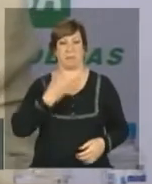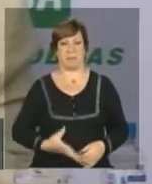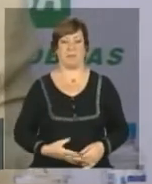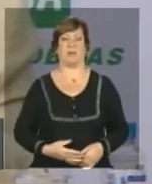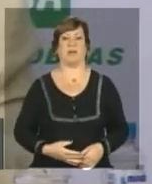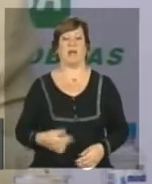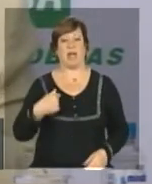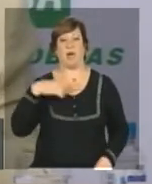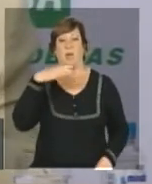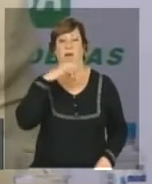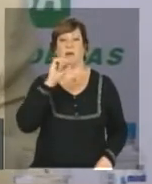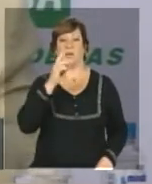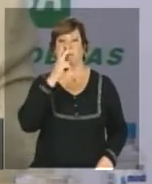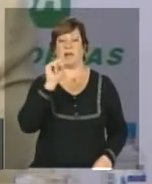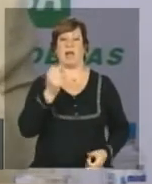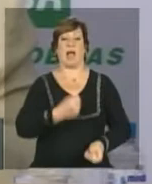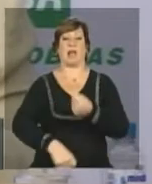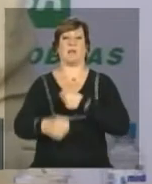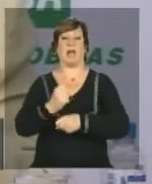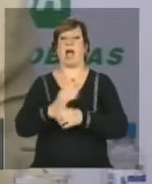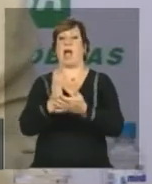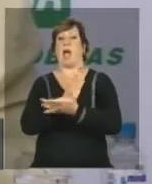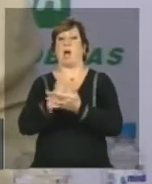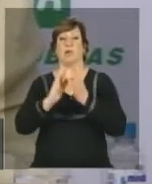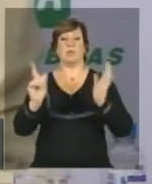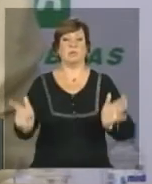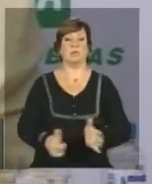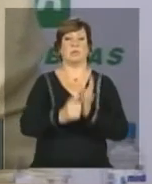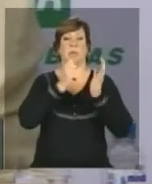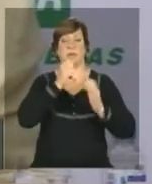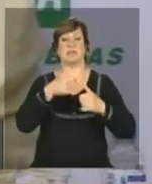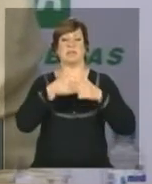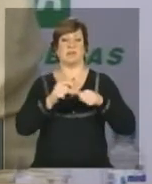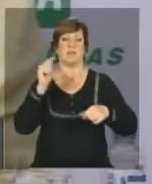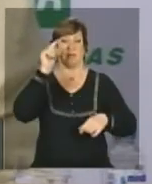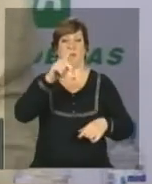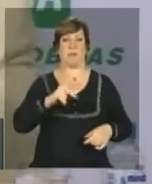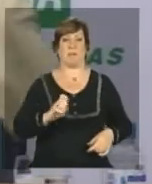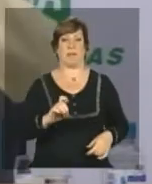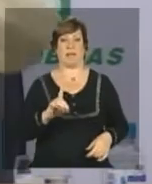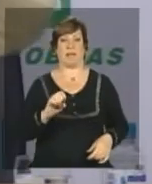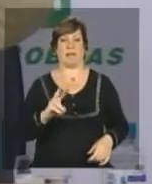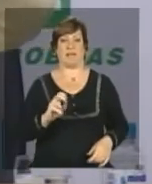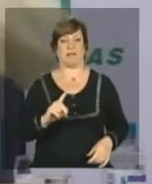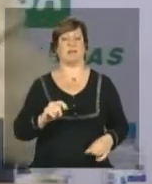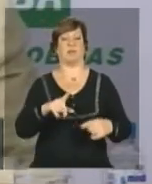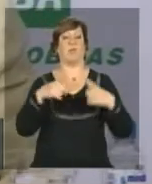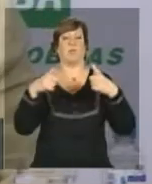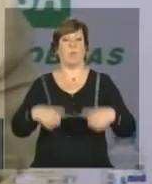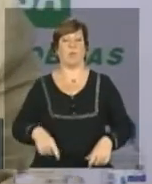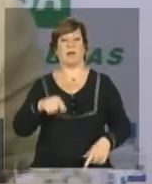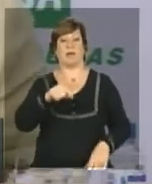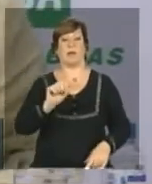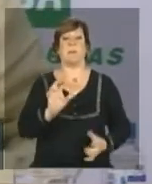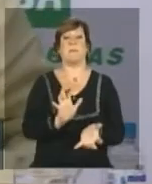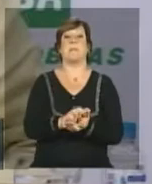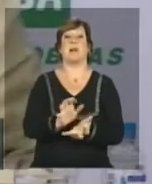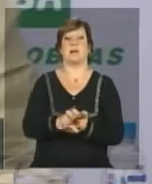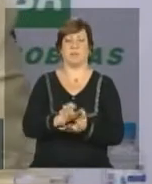até que o ano passado, alguns jornalistas estiveram na PDVSA, não foi? Na PDVSA, lá na